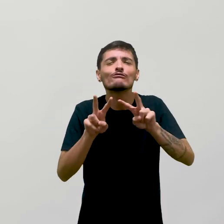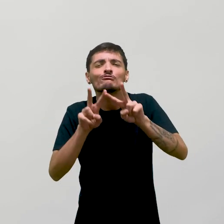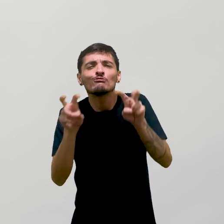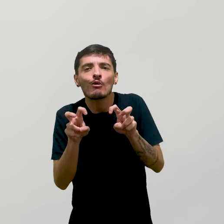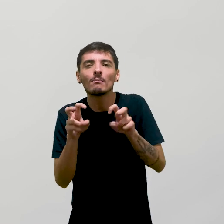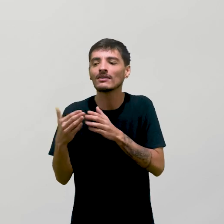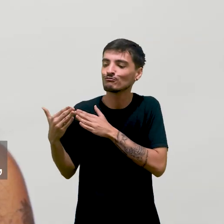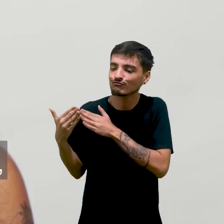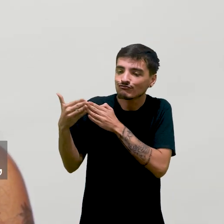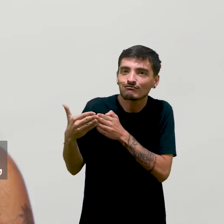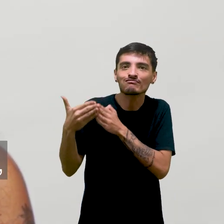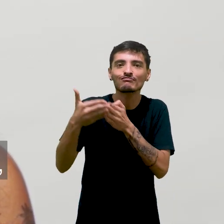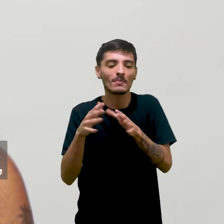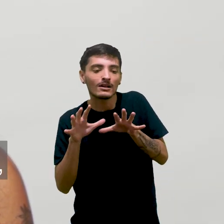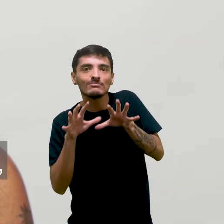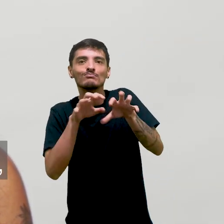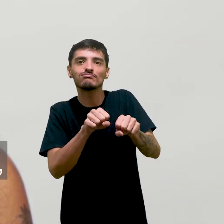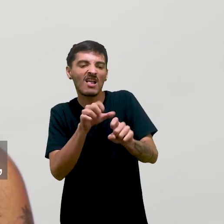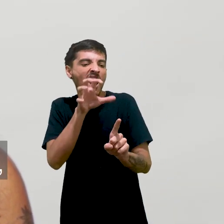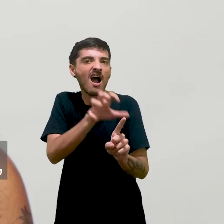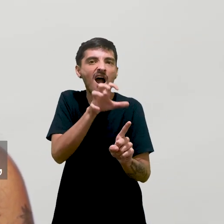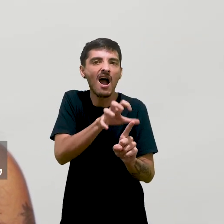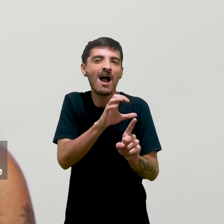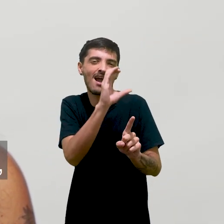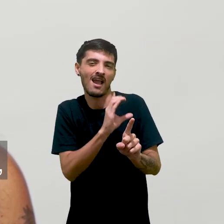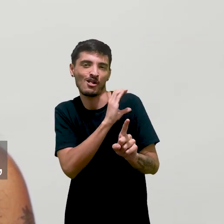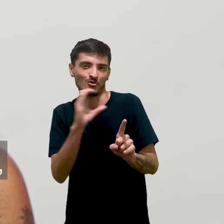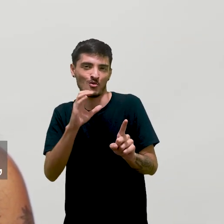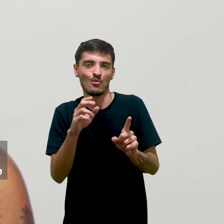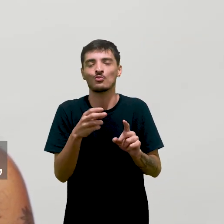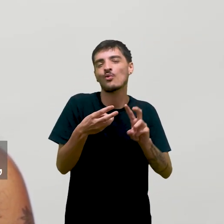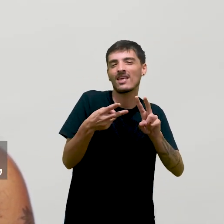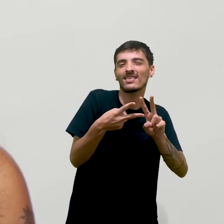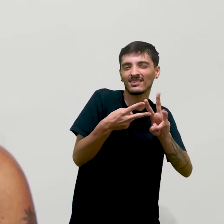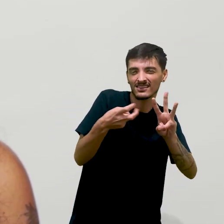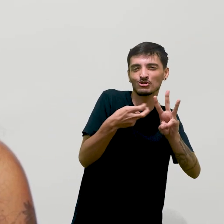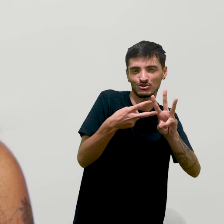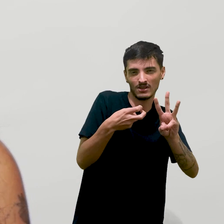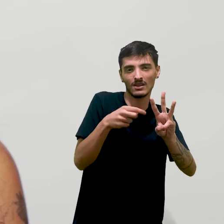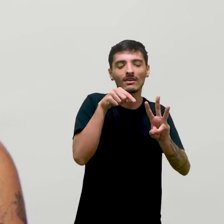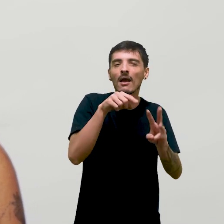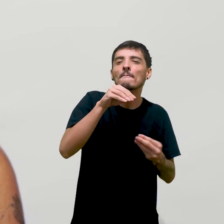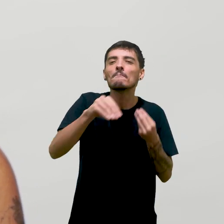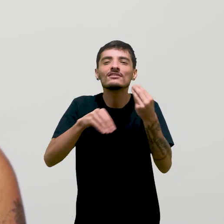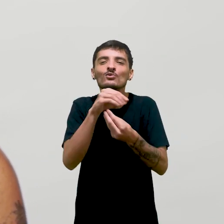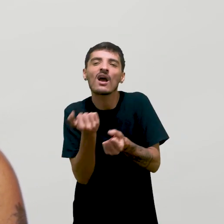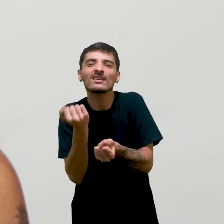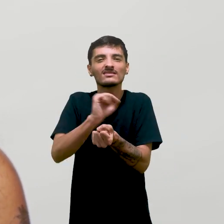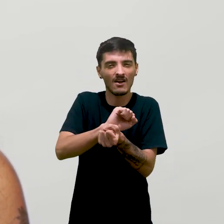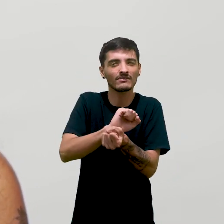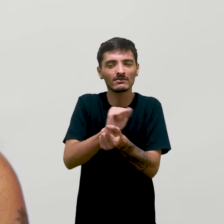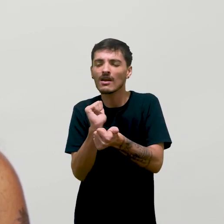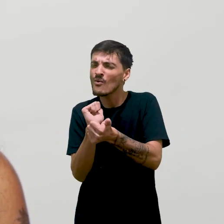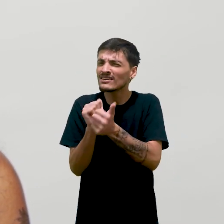assuntos abordados aqui? No primeiro, o tema da colonização, da catequização dos indígenas. E o segundo, uma mistura da